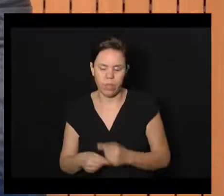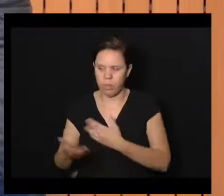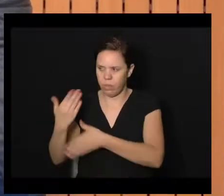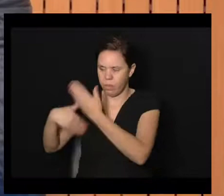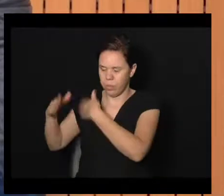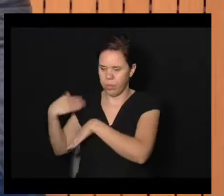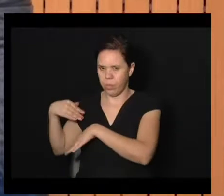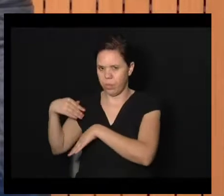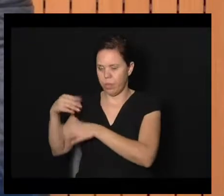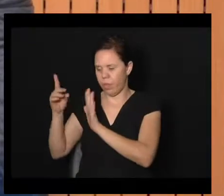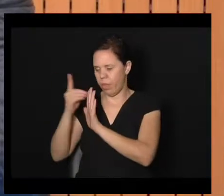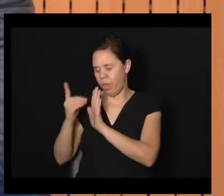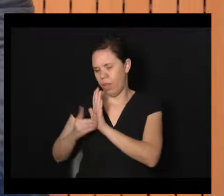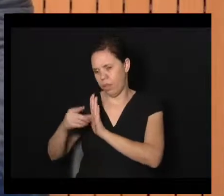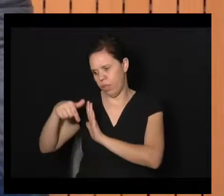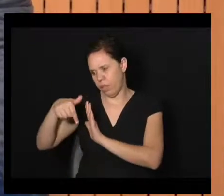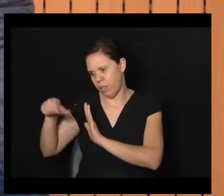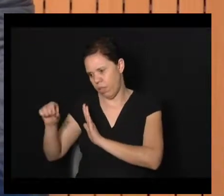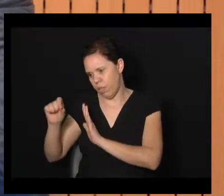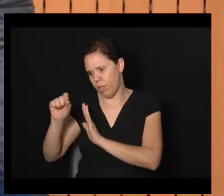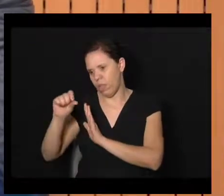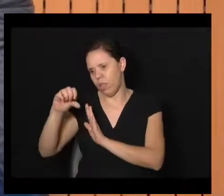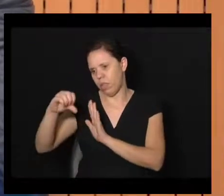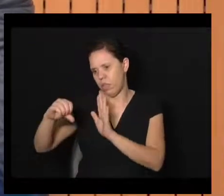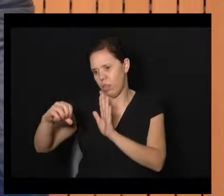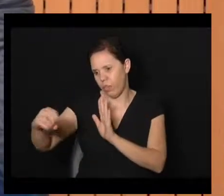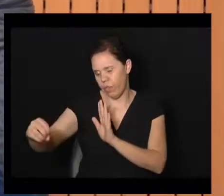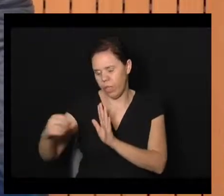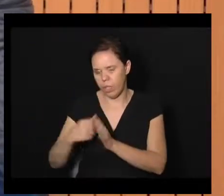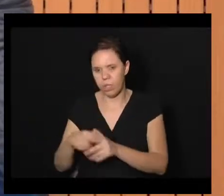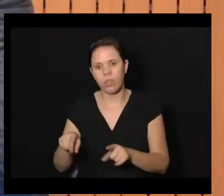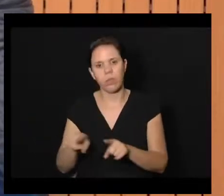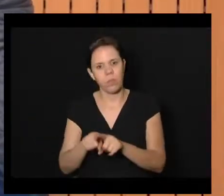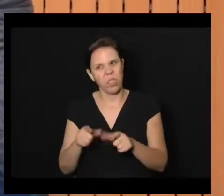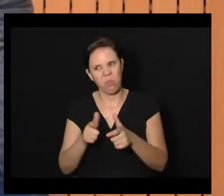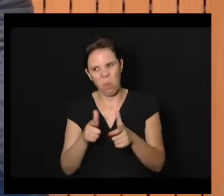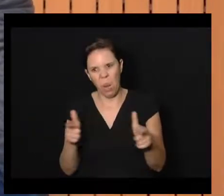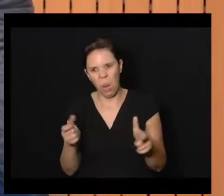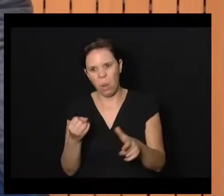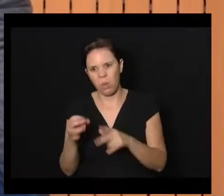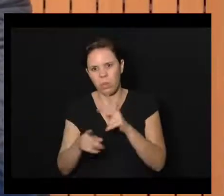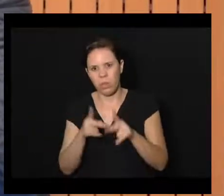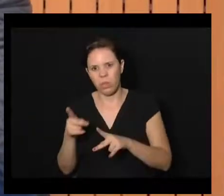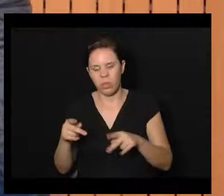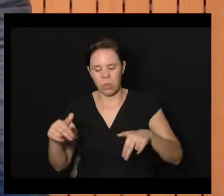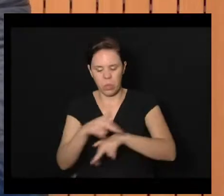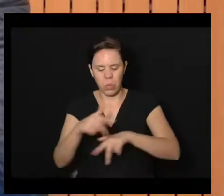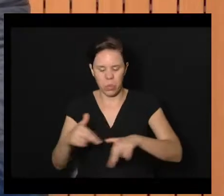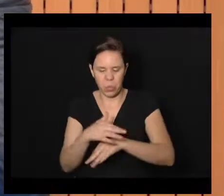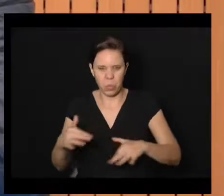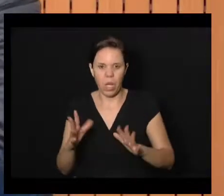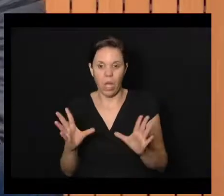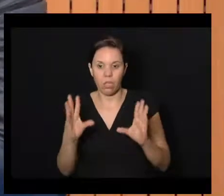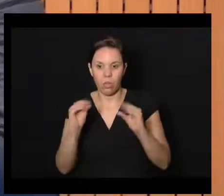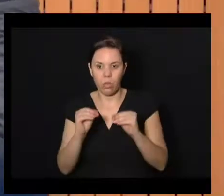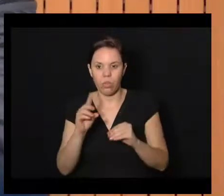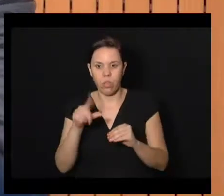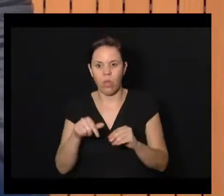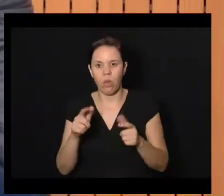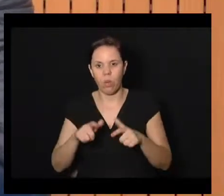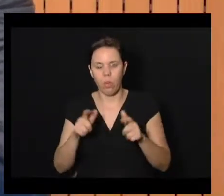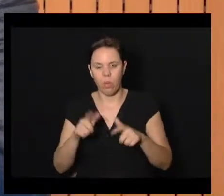concentra nos grandes centros da cidade porque tem um grande fluxo de pessoas e geralmente à noite é um local que é